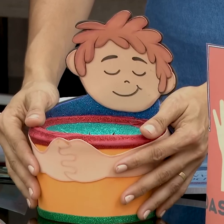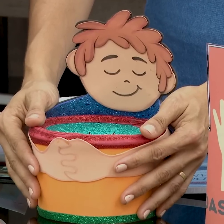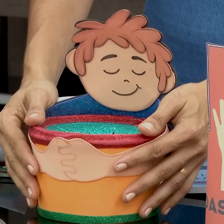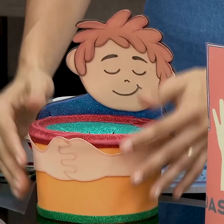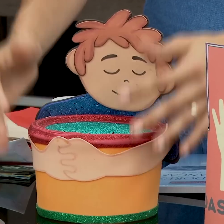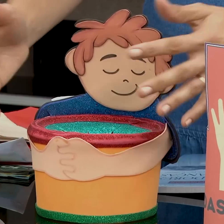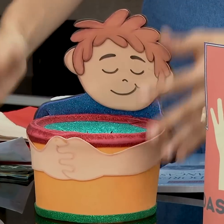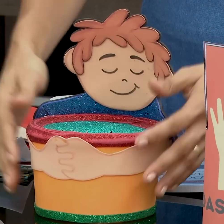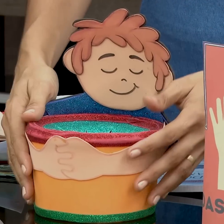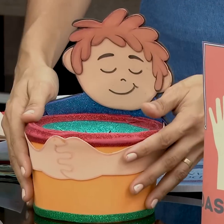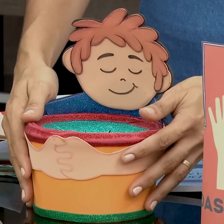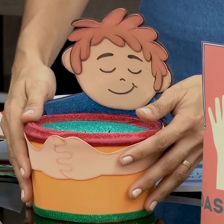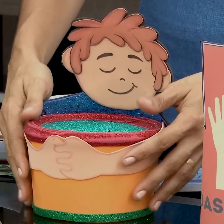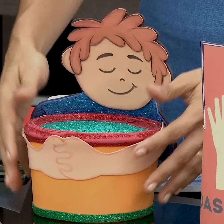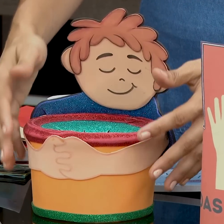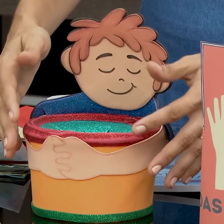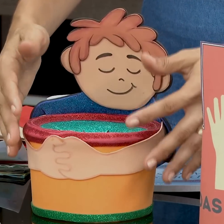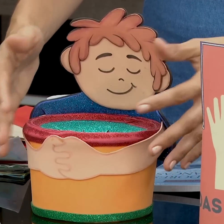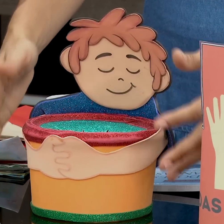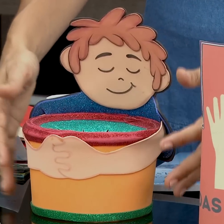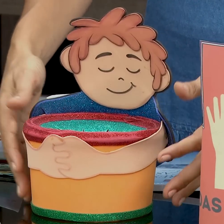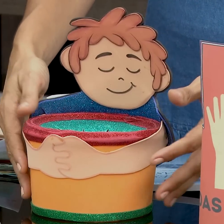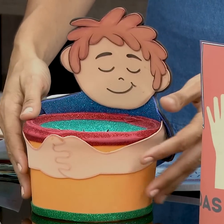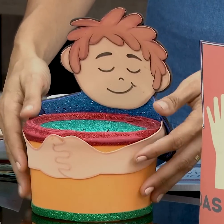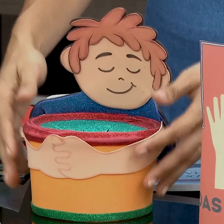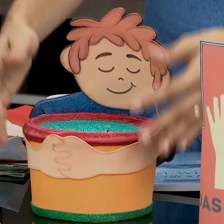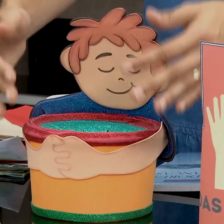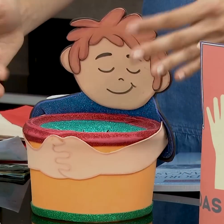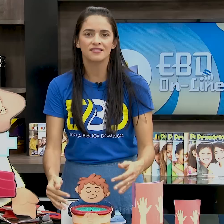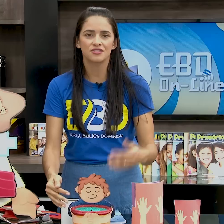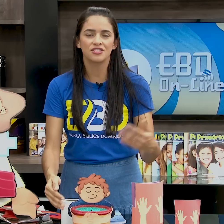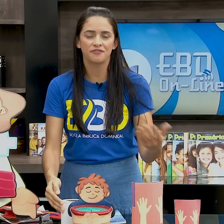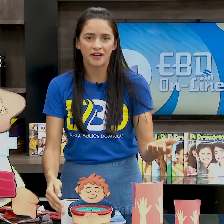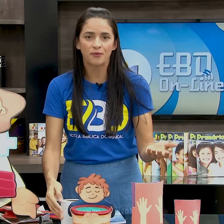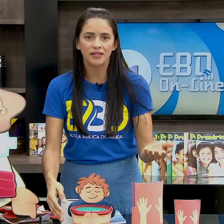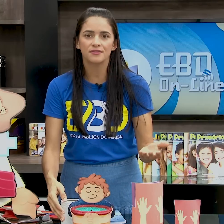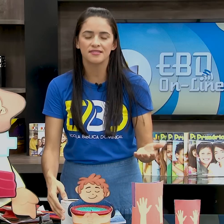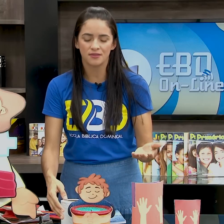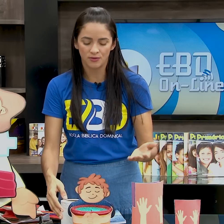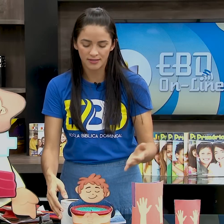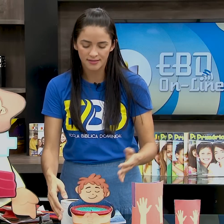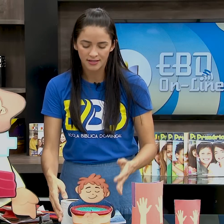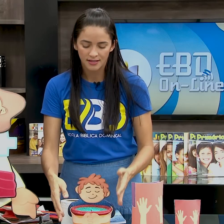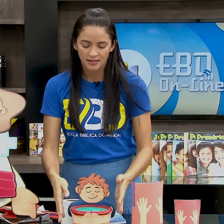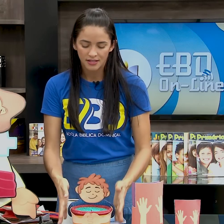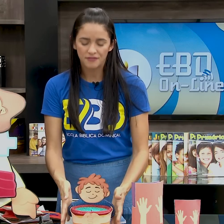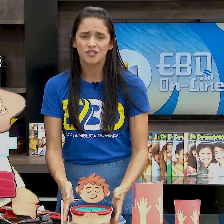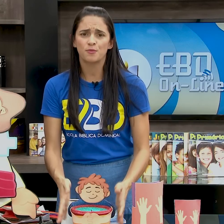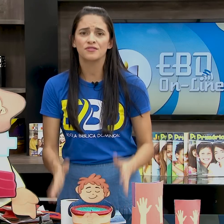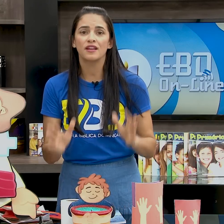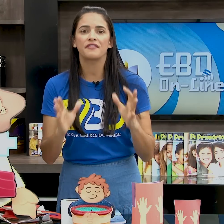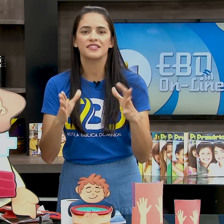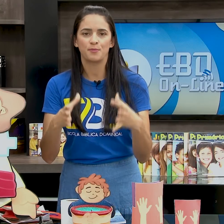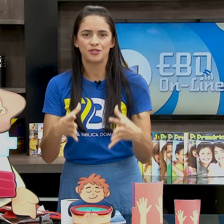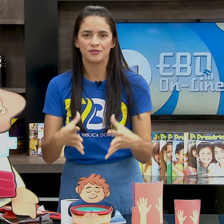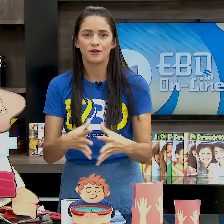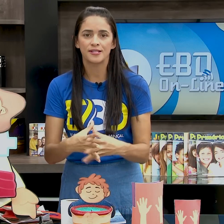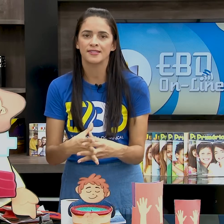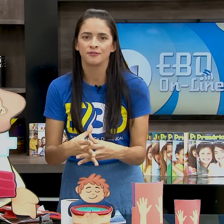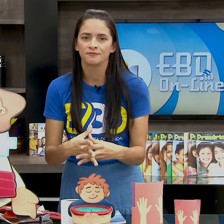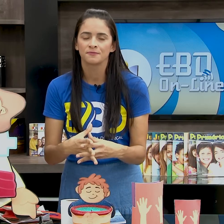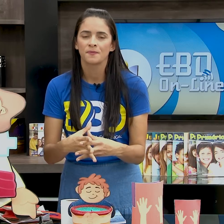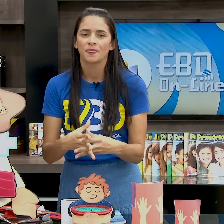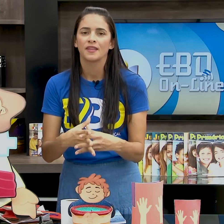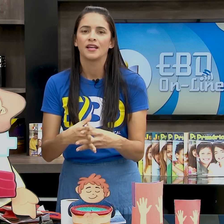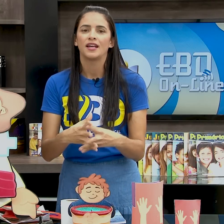estamos vivendo de tanta insegurança de tanta de tanto medo entre as crianças que frequentam as escolas que vocês possam levar esse potinho